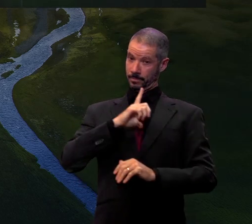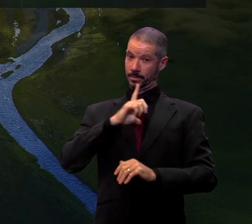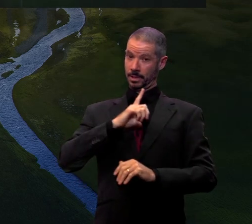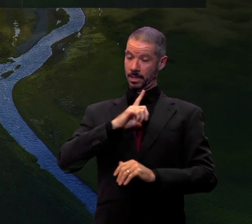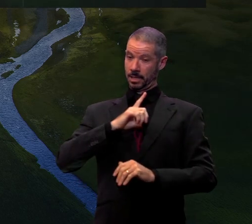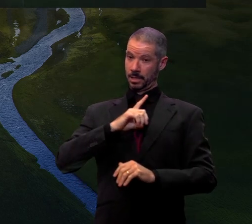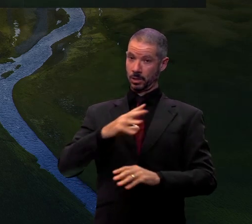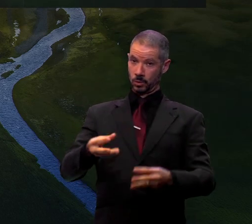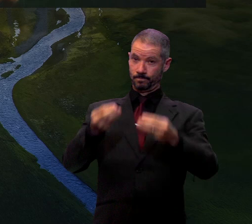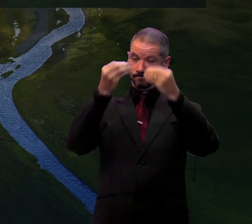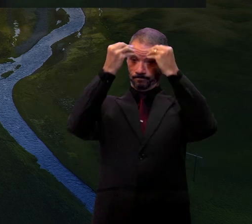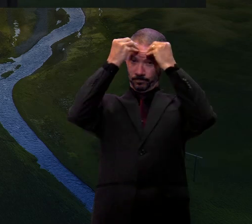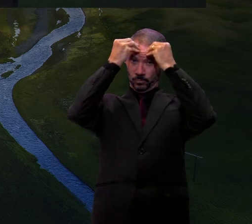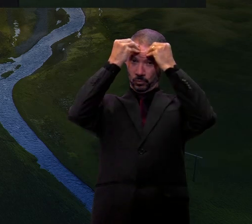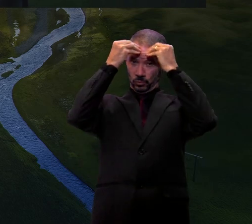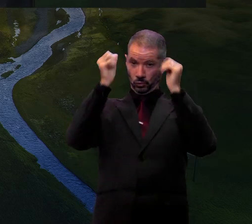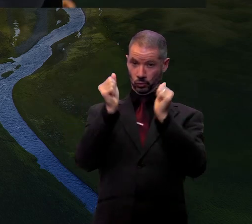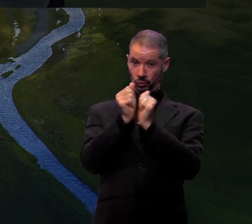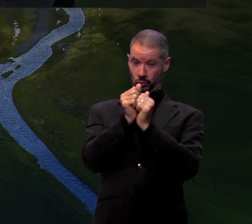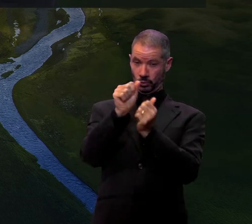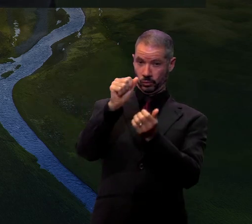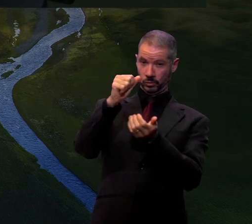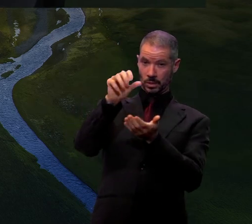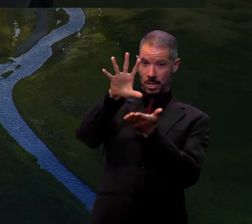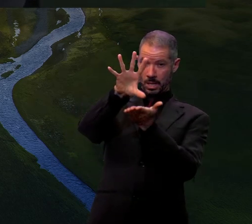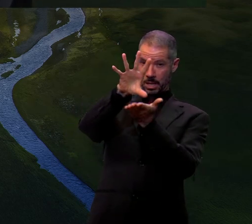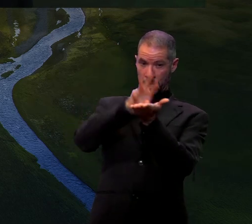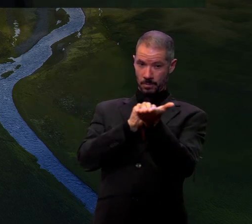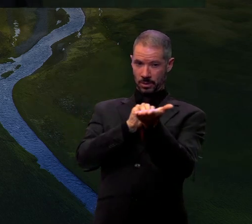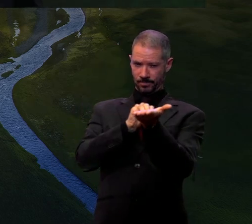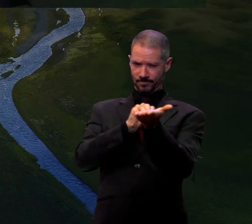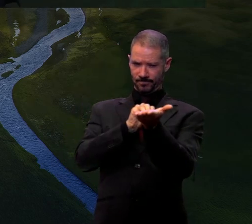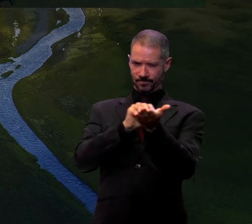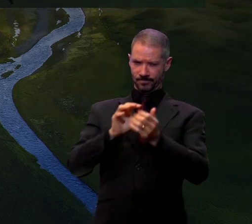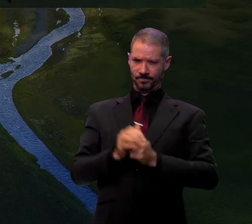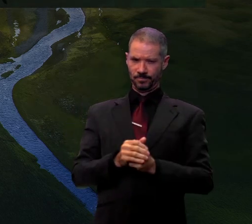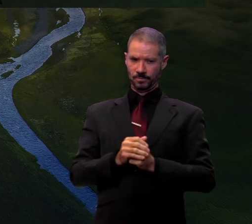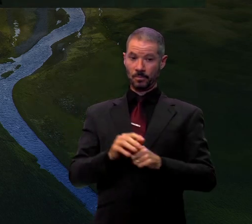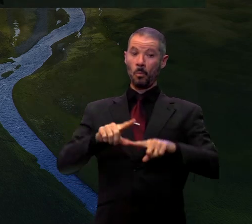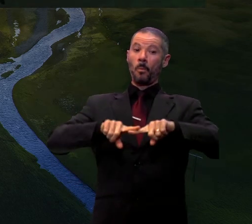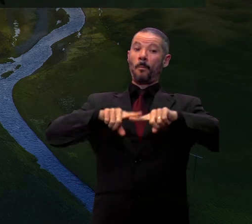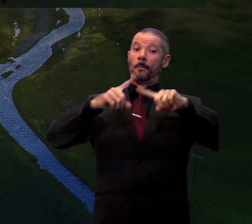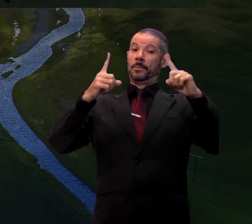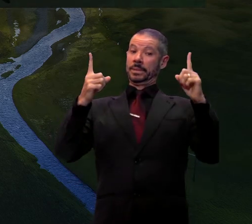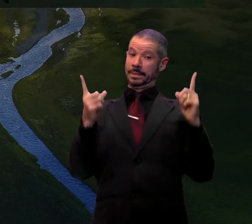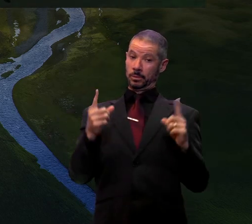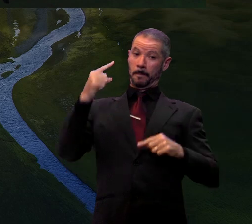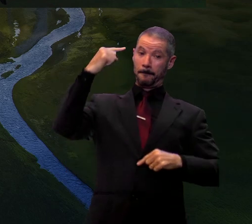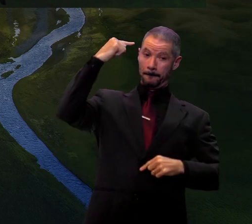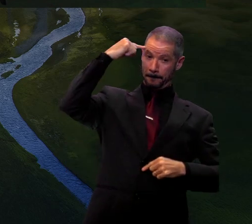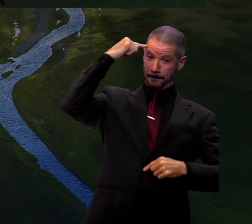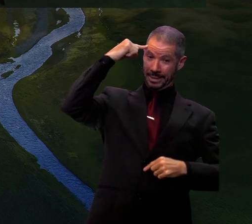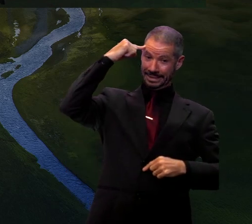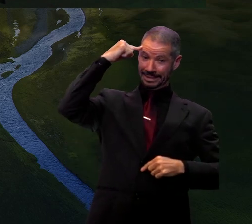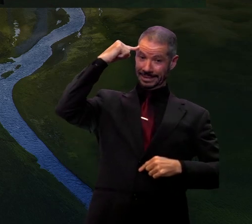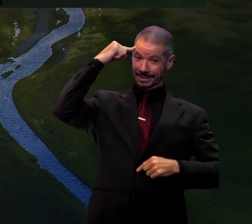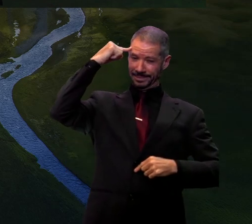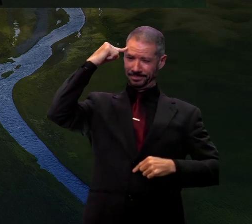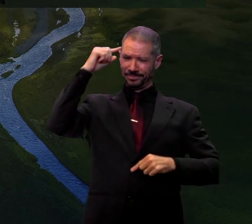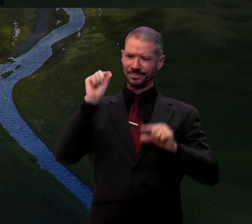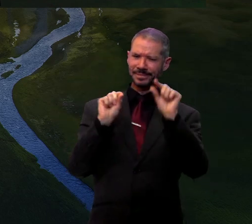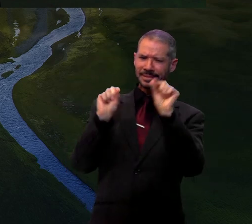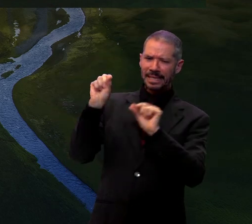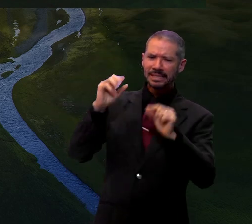decorar juntos hoje de manhã. Queria que você repetisse comigo. Vamos lá, você consegue? Portanto, pensem nisso.